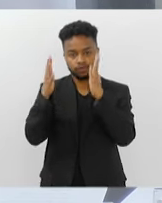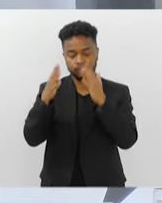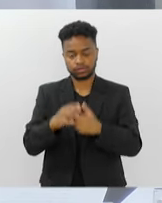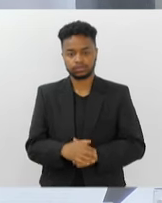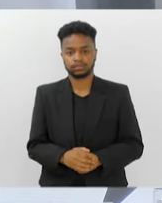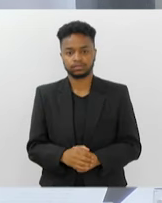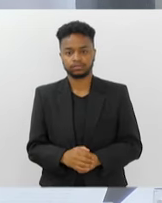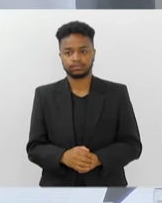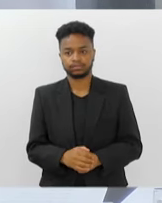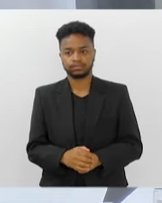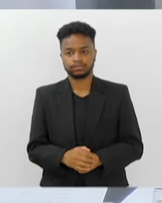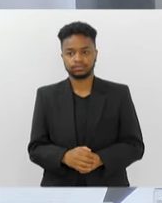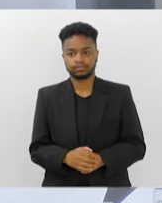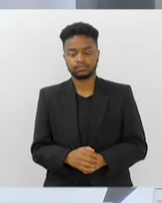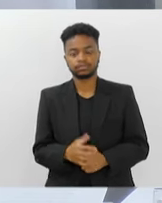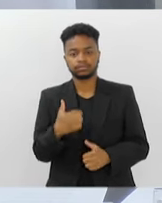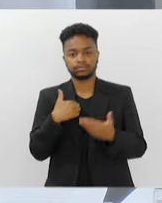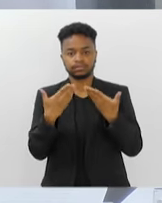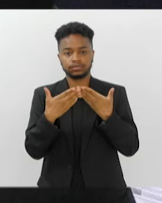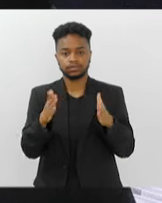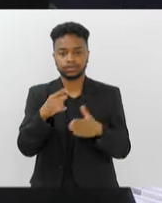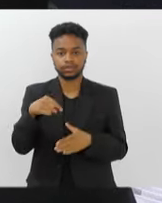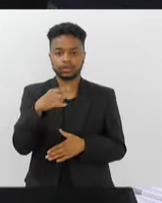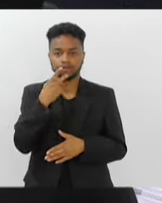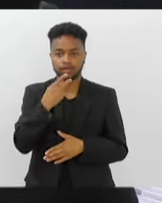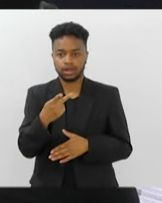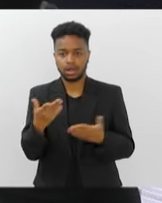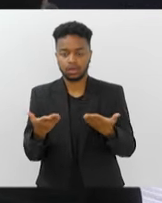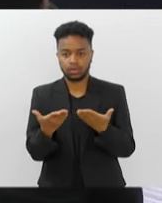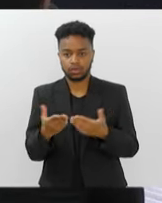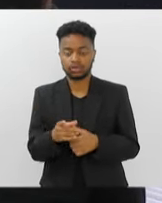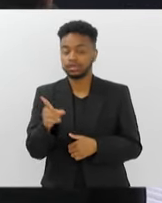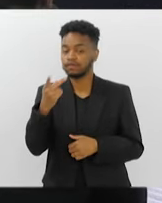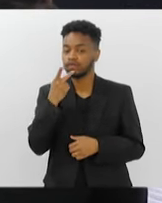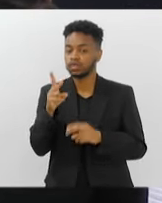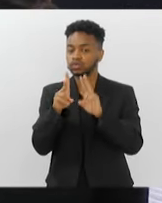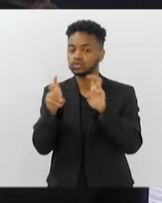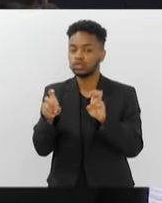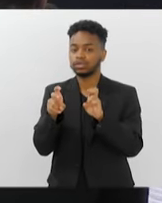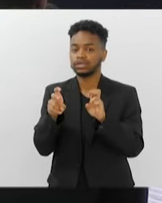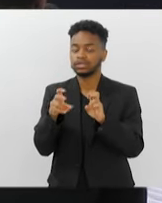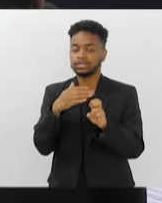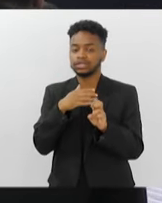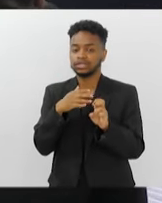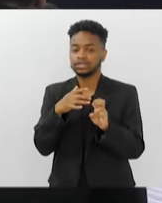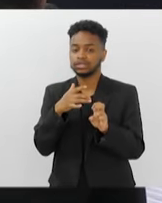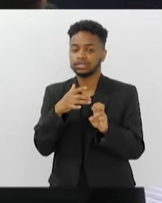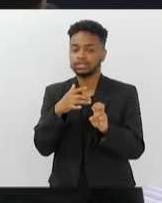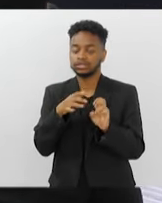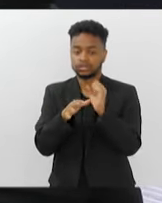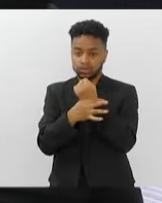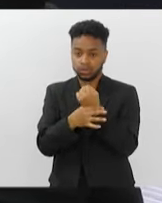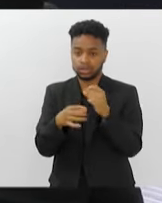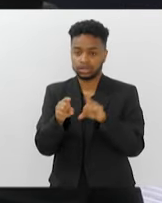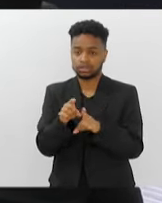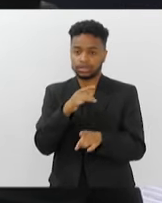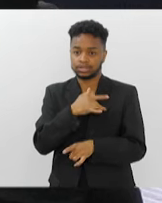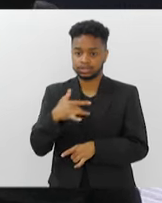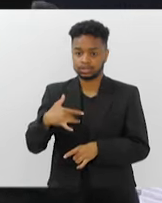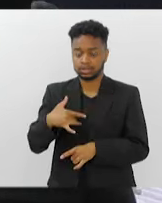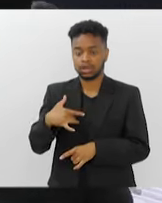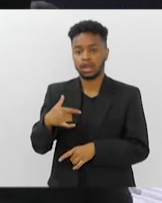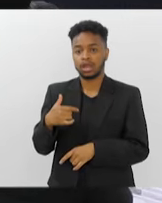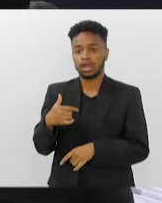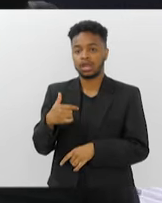evento eu vou abrir agora Deputado é até você falou de vossa excelência falou de segurança citou a saúde né fica em cargo da secretaria eu eu queria até